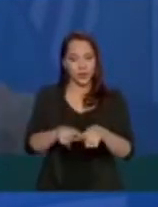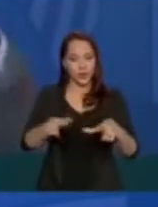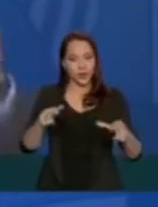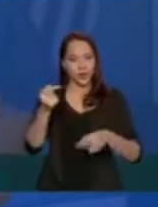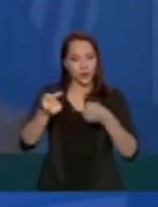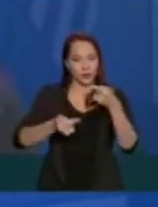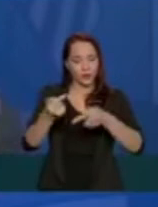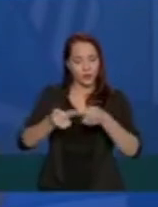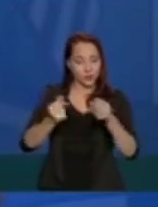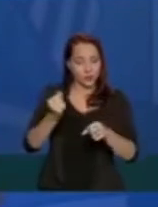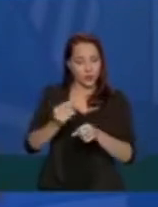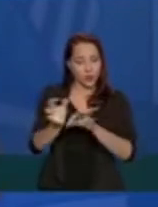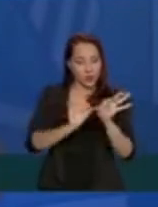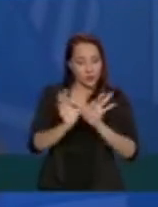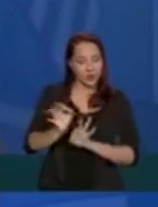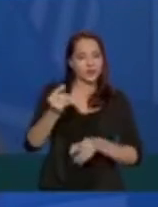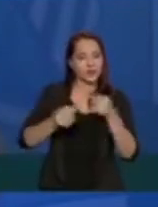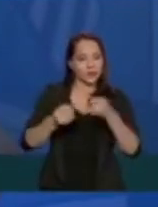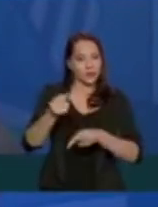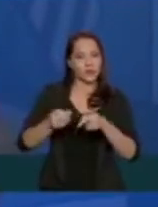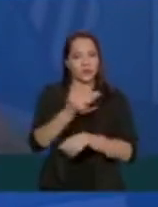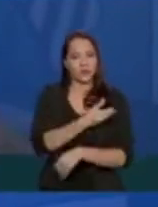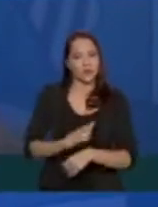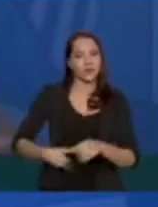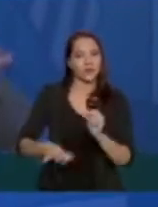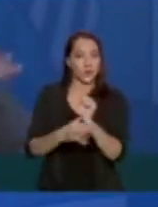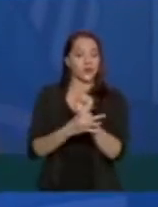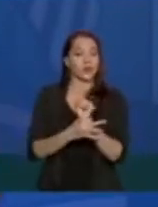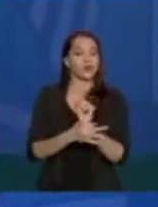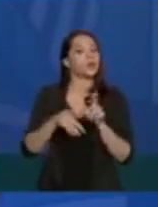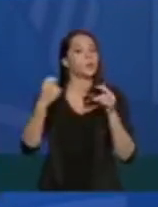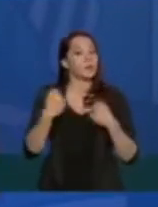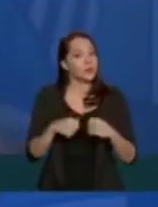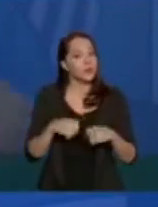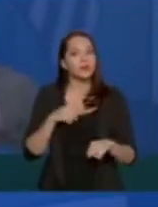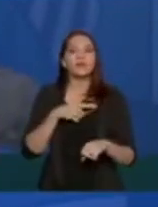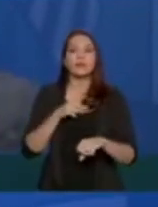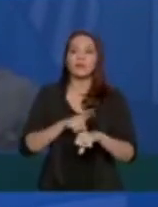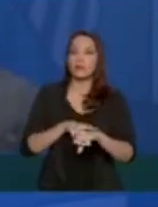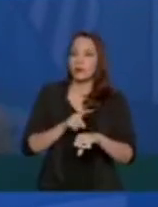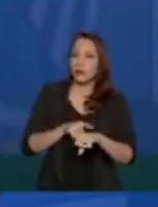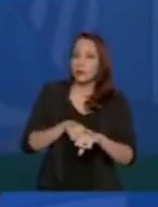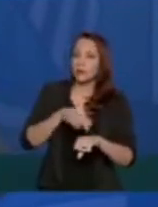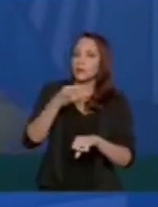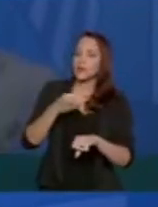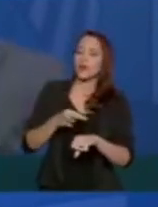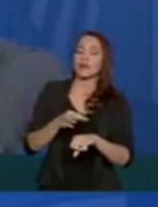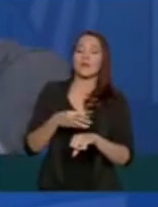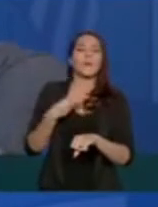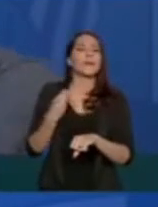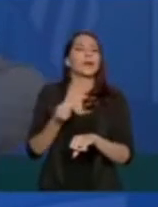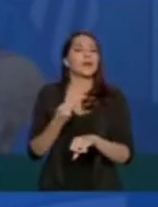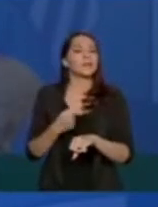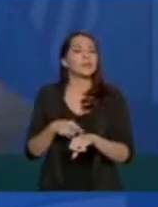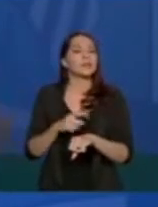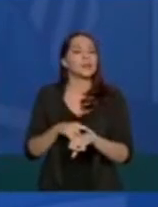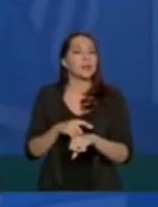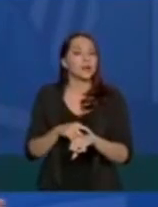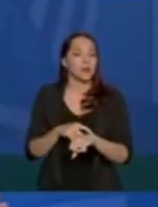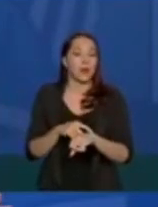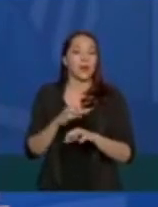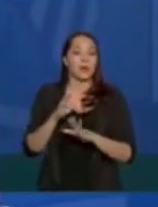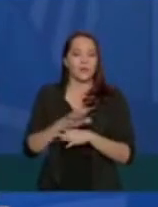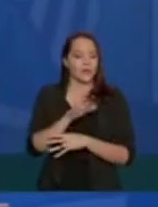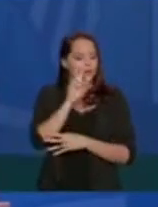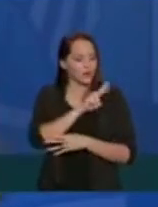das políticas públicas de segurança. Nós precisamos ter um tempo para que isso, nós avaliemos